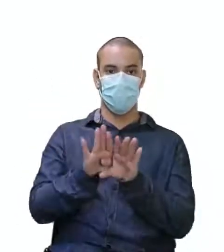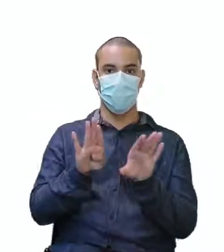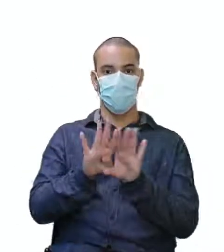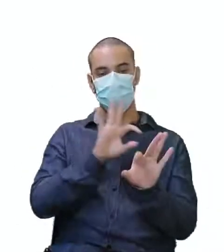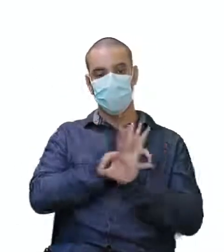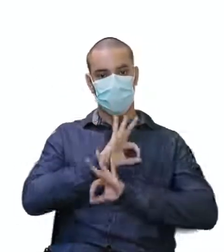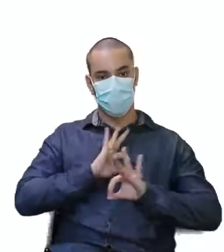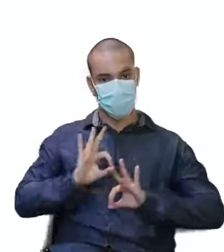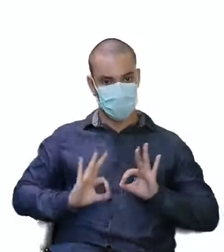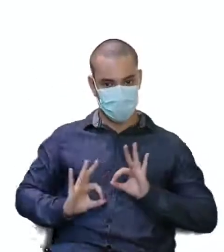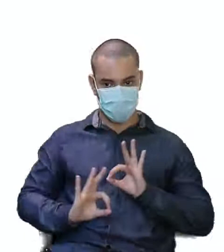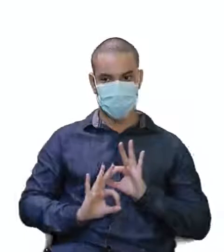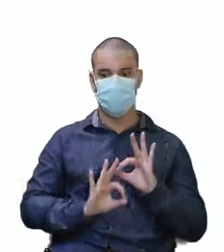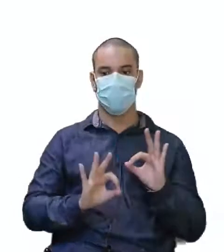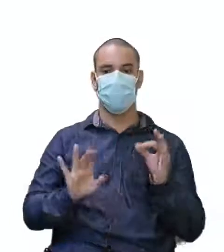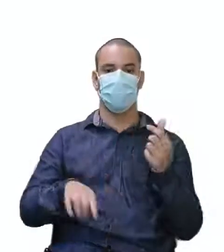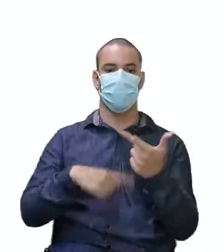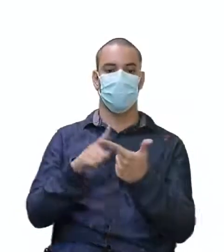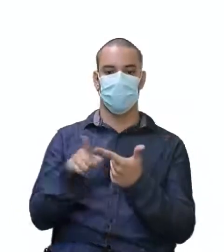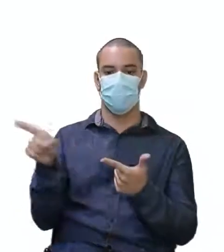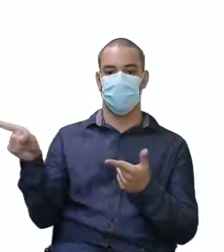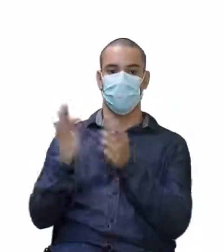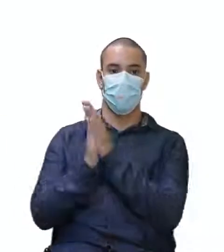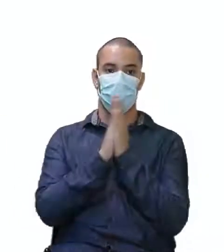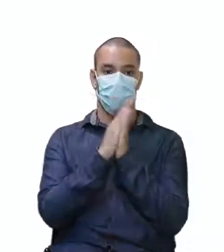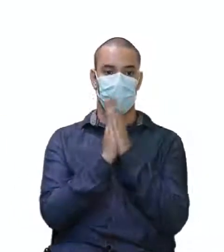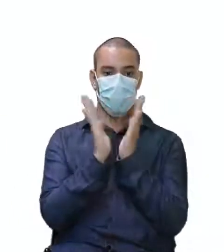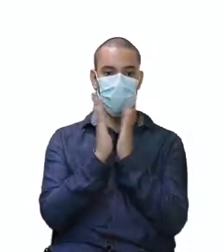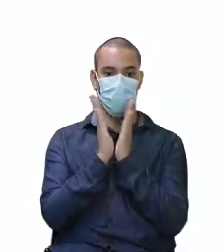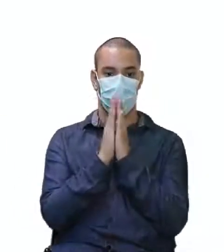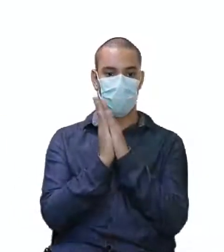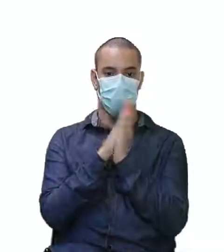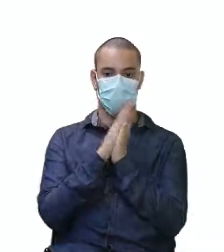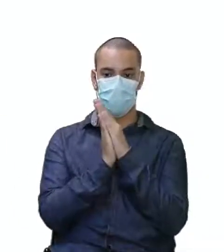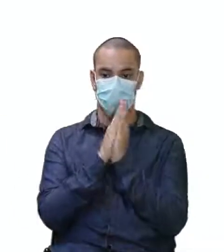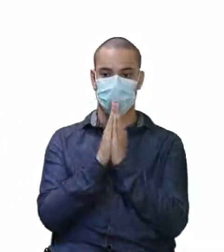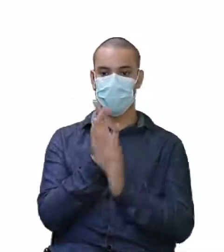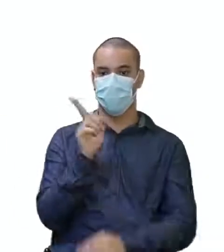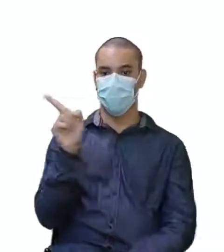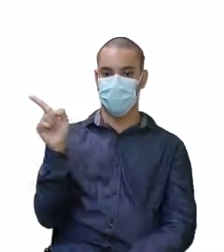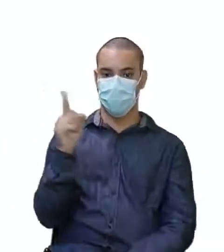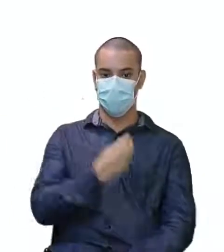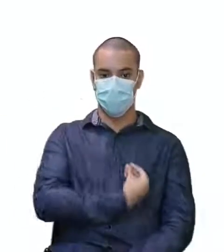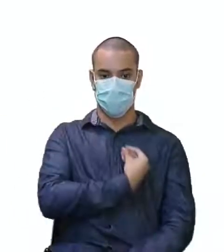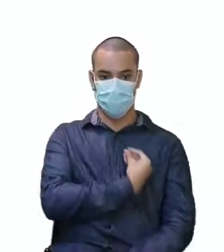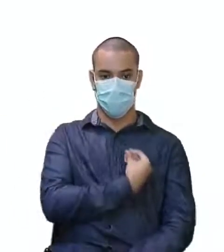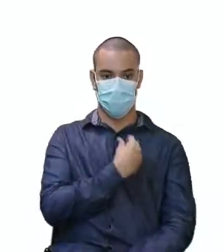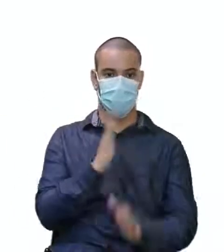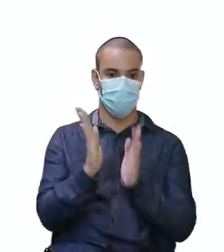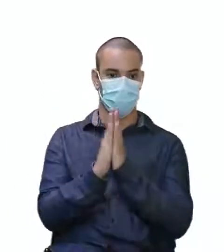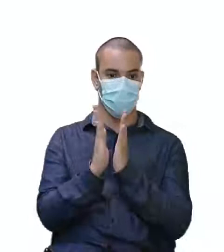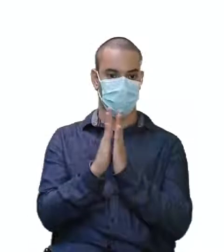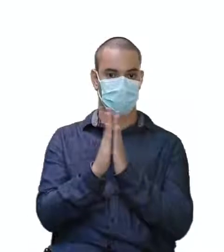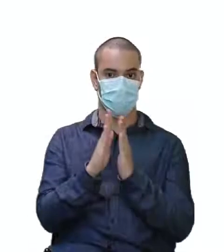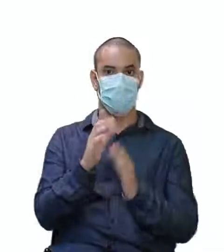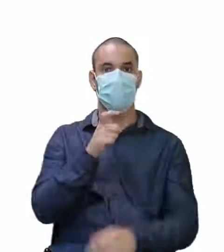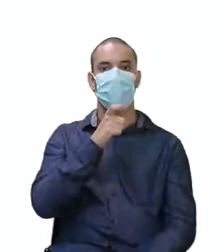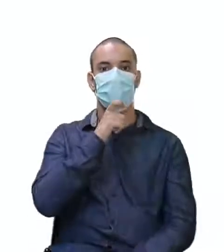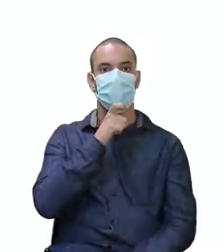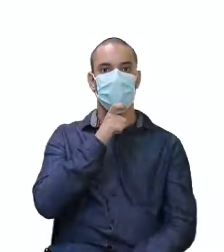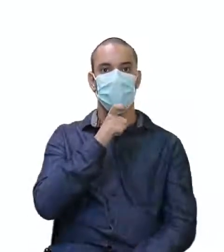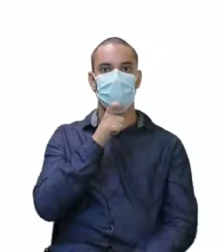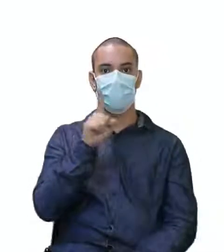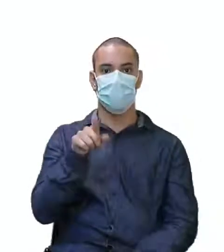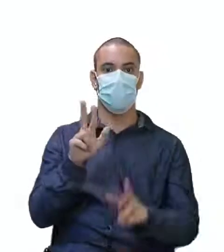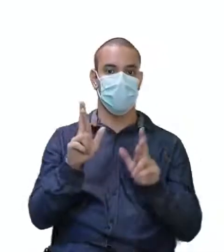felinos. Aqui a gente tem a foca, que ela já vive ali na região de gelo, né? Então são habitats totalmente diferentes, mas